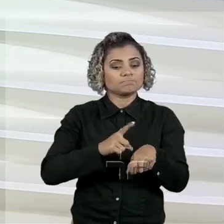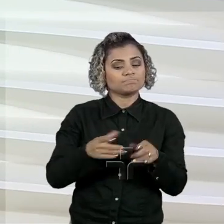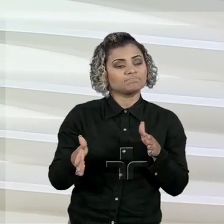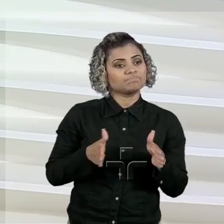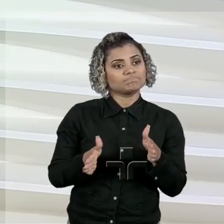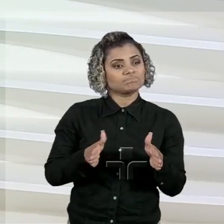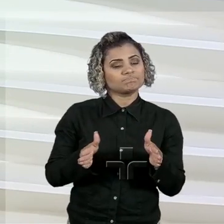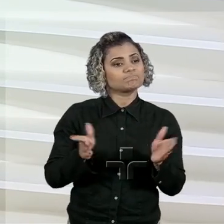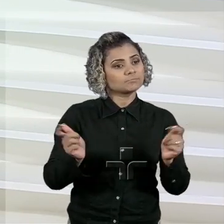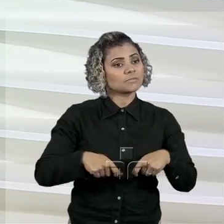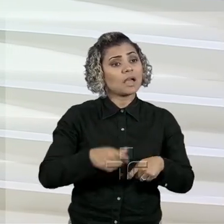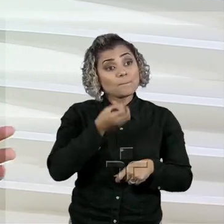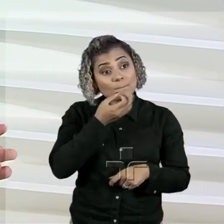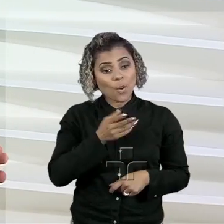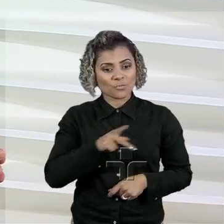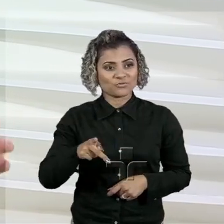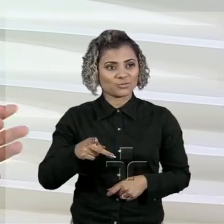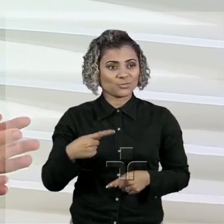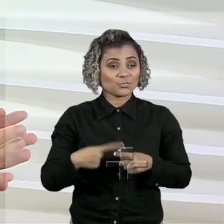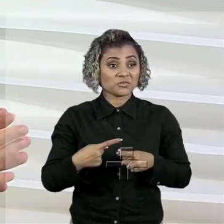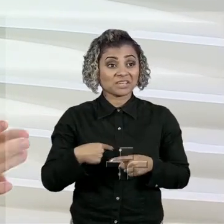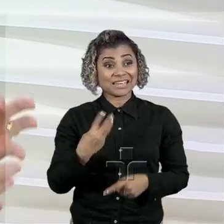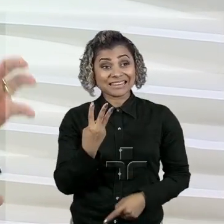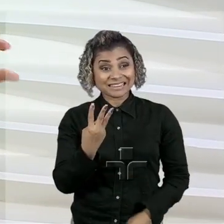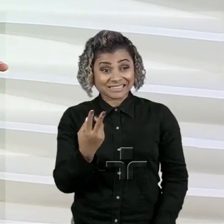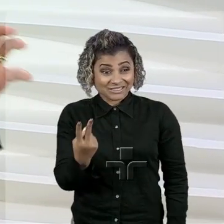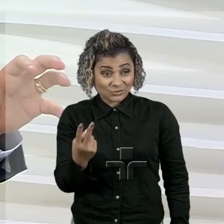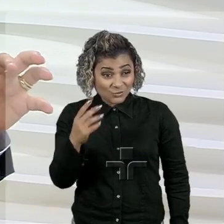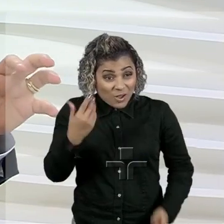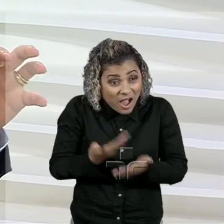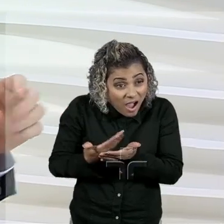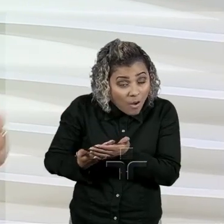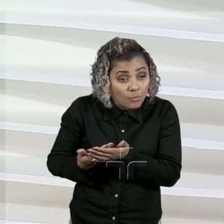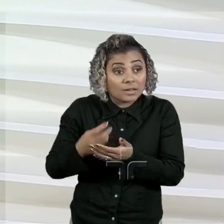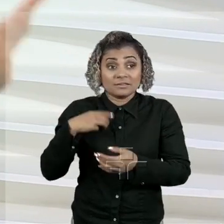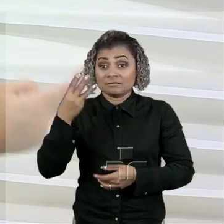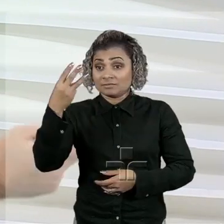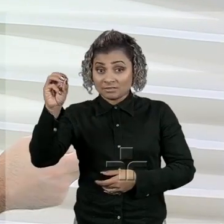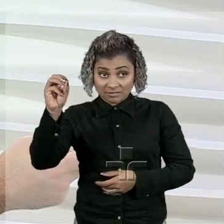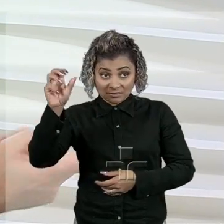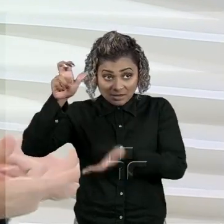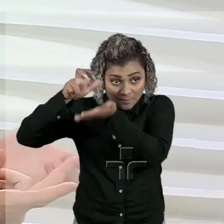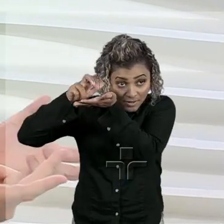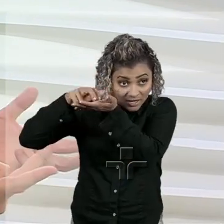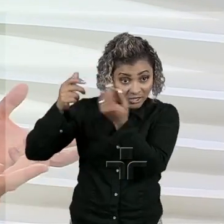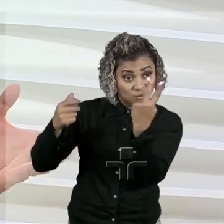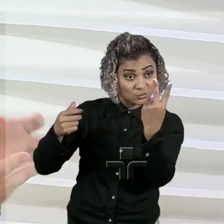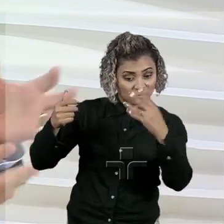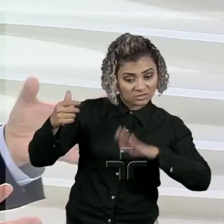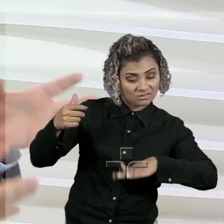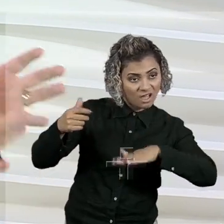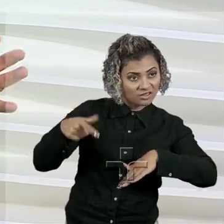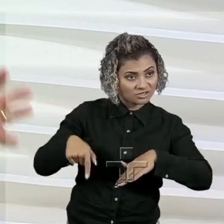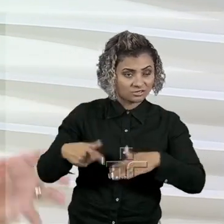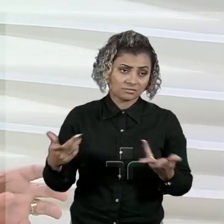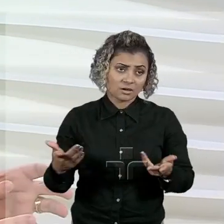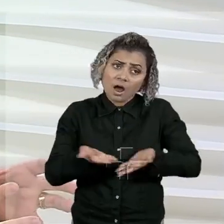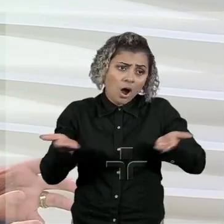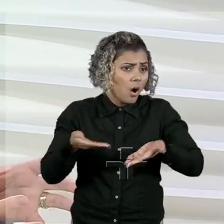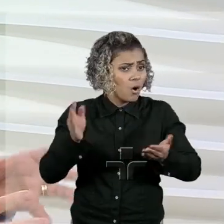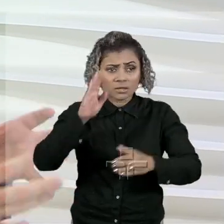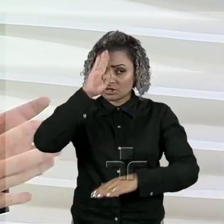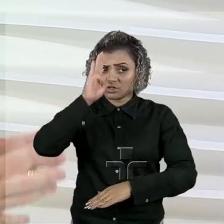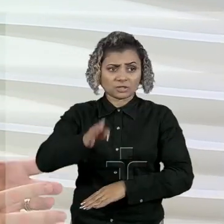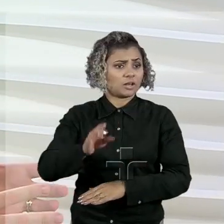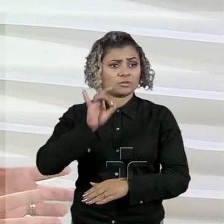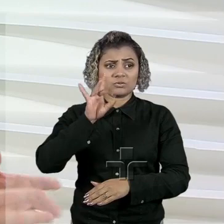bom para o professor. O professor, quando tinha que pegar 32 aulas, ele tinha que dar 30 de manhã e deixar 2 aulas para a tarde. Agora, ele pode fazer todas